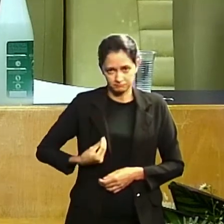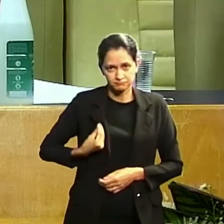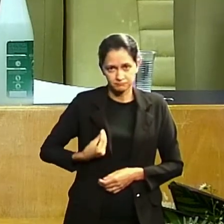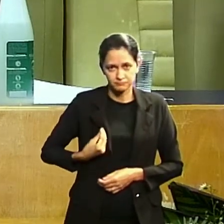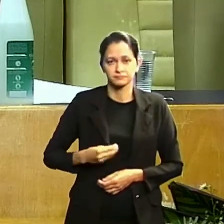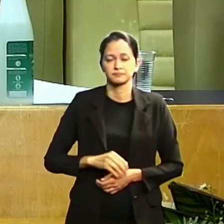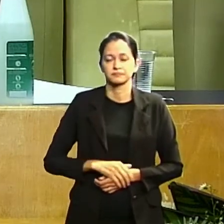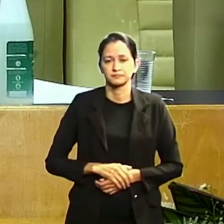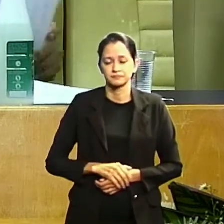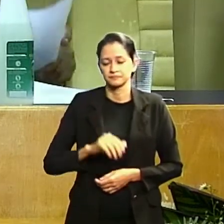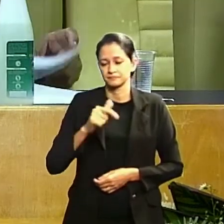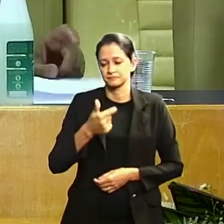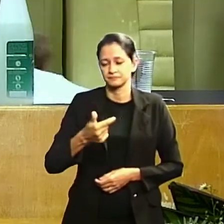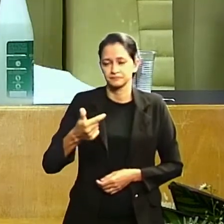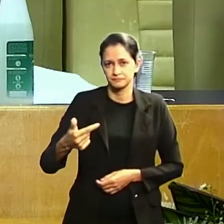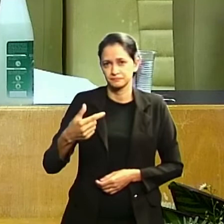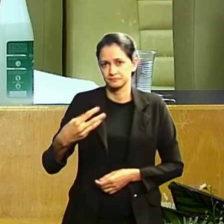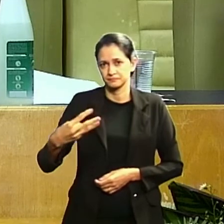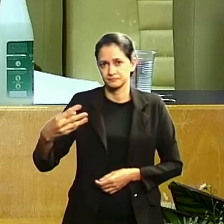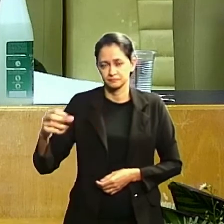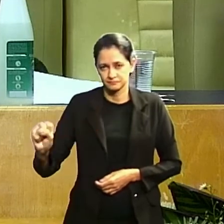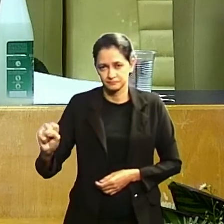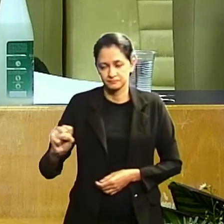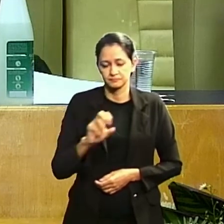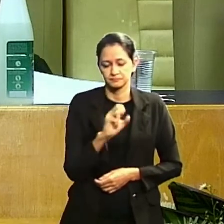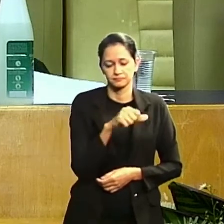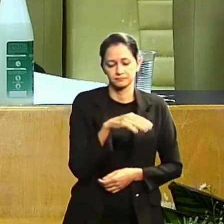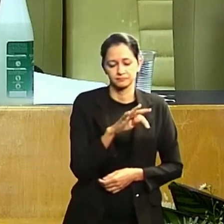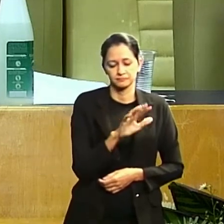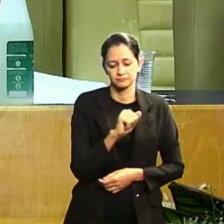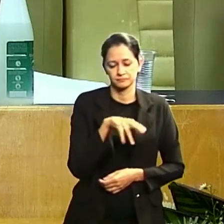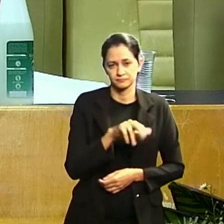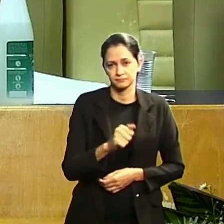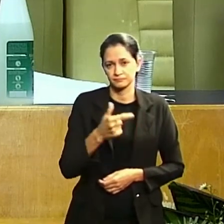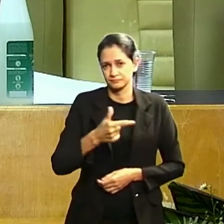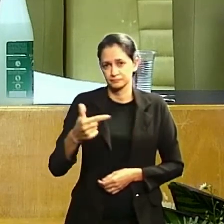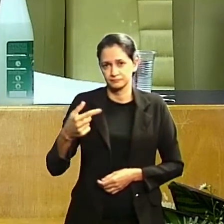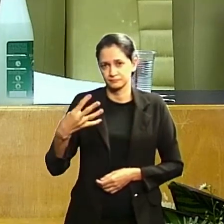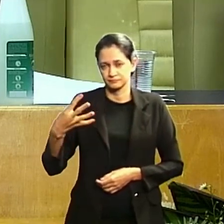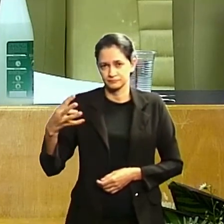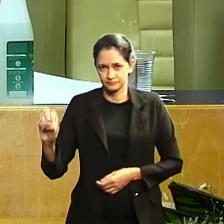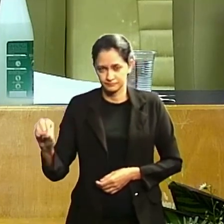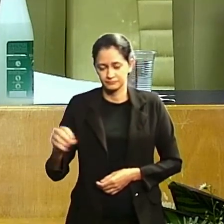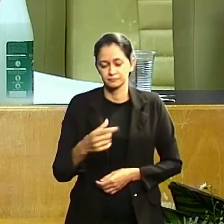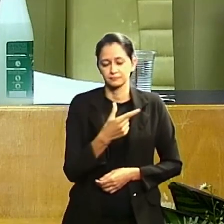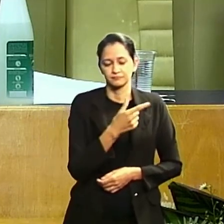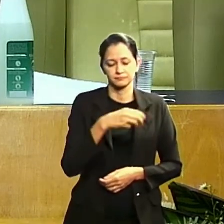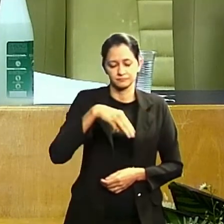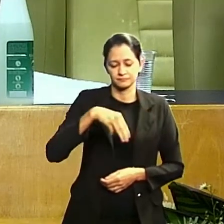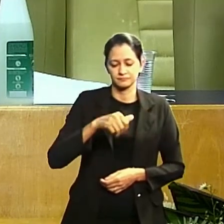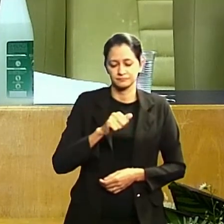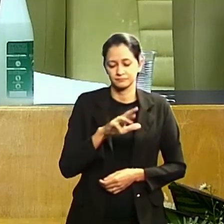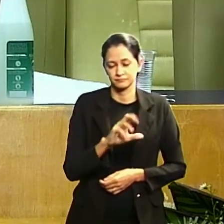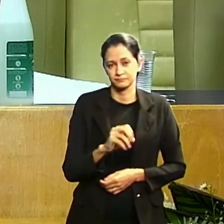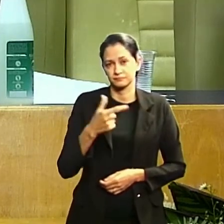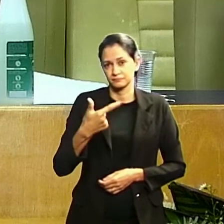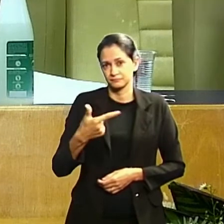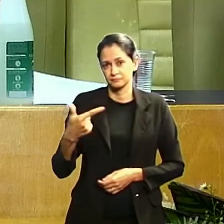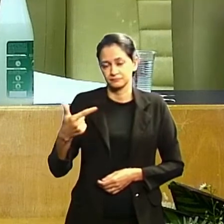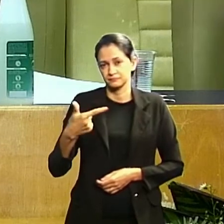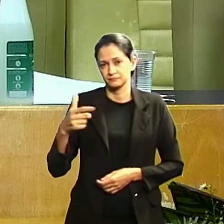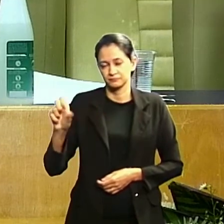presente. Presente, 2238, Santana Gomes, 2240, Mauro Ruben, 2288, Mauro